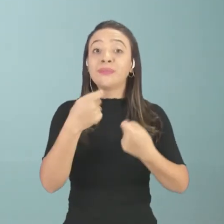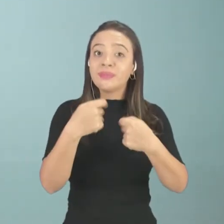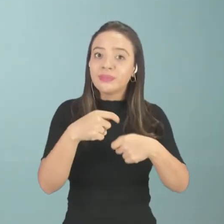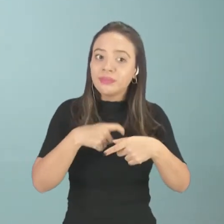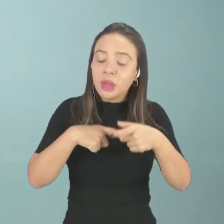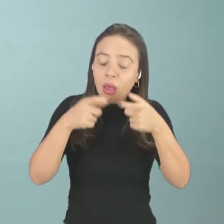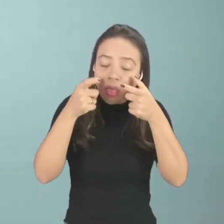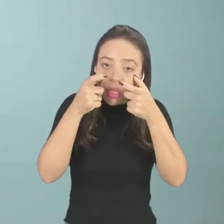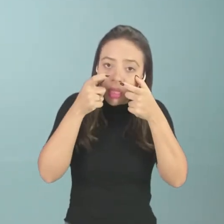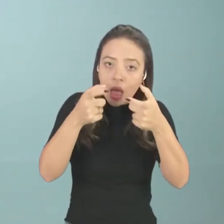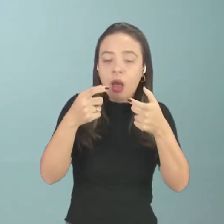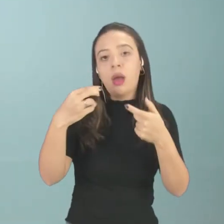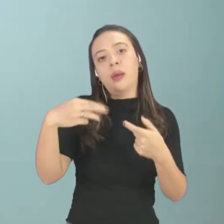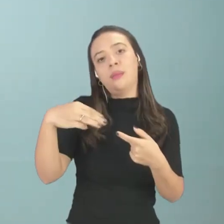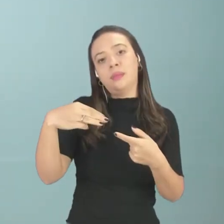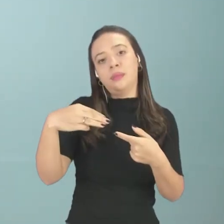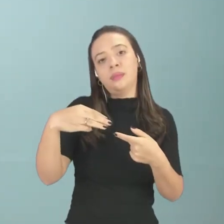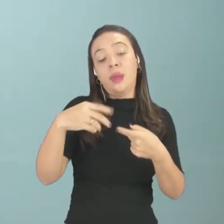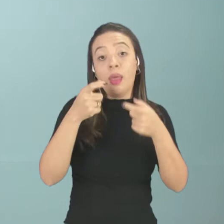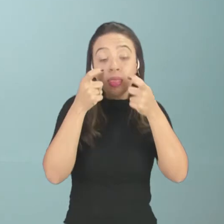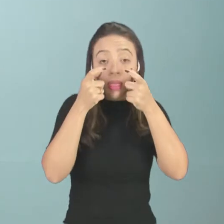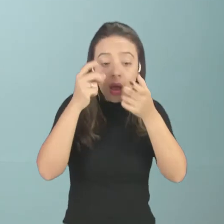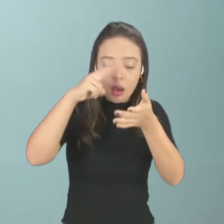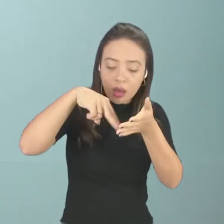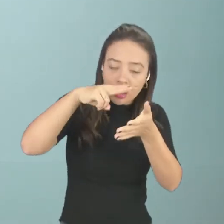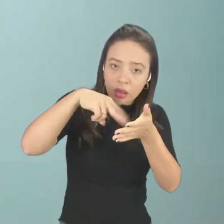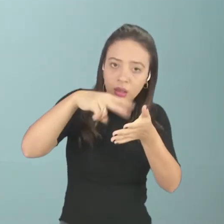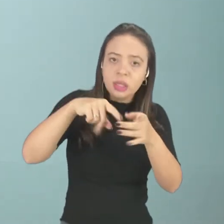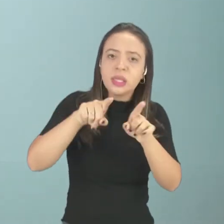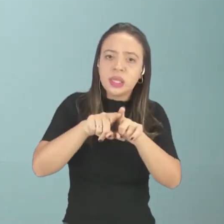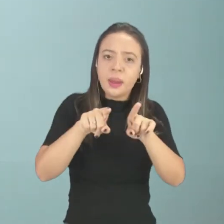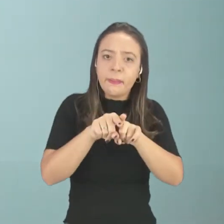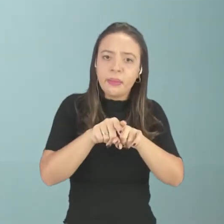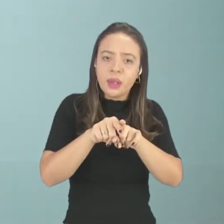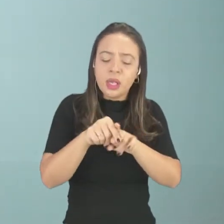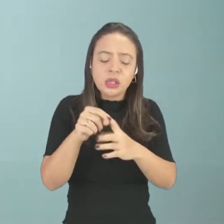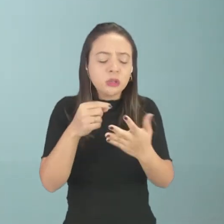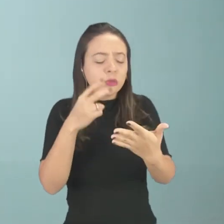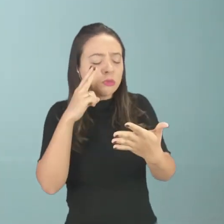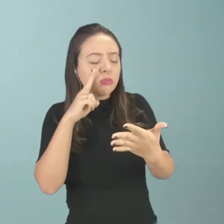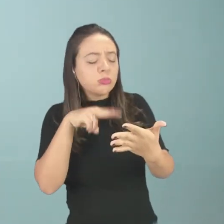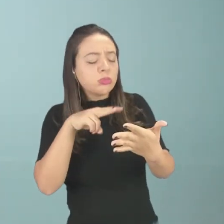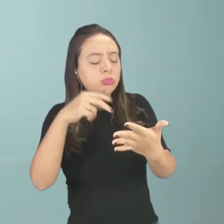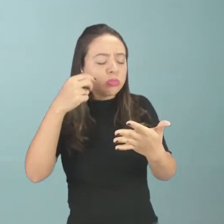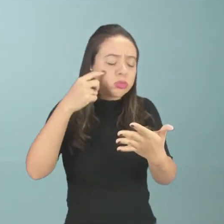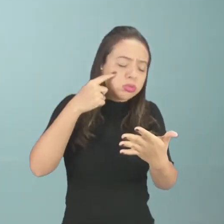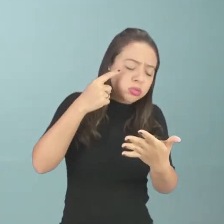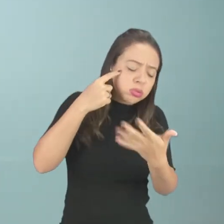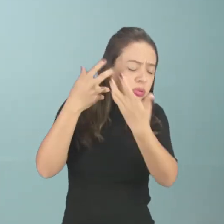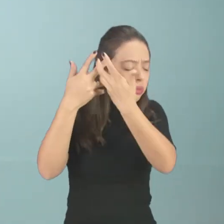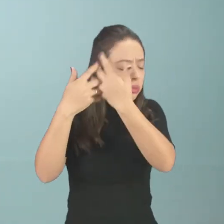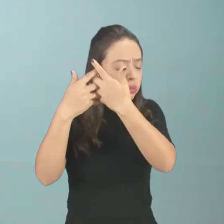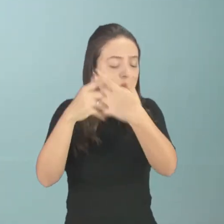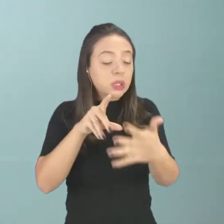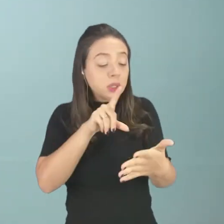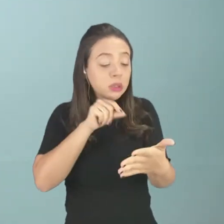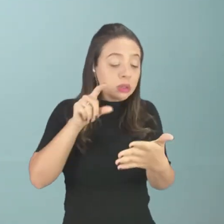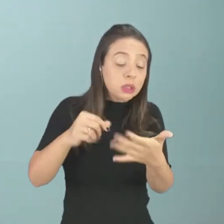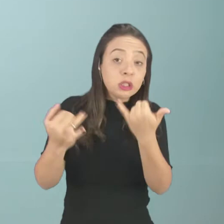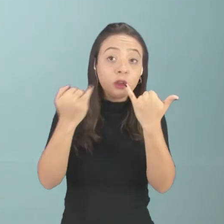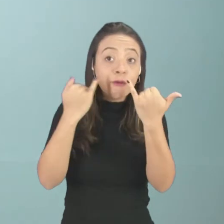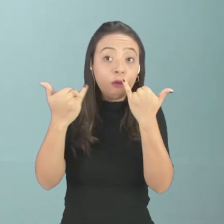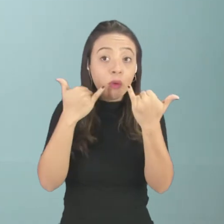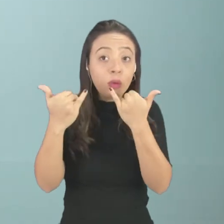atenção na leitura, na extração de tirar os dados dessa